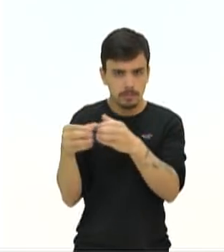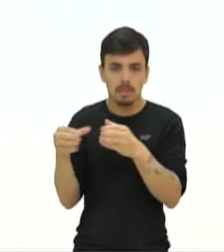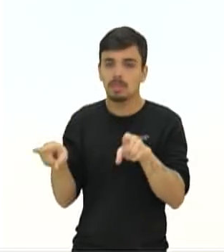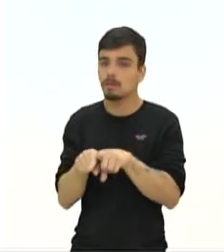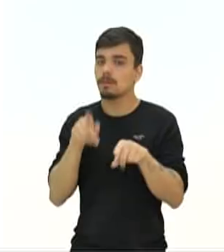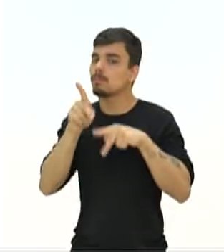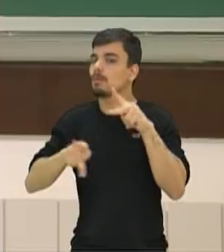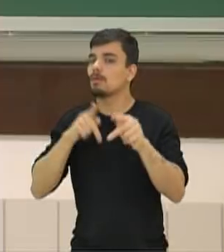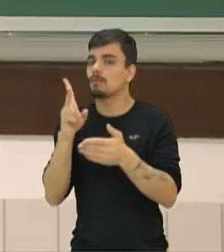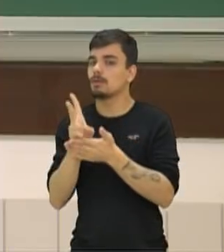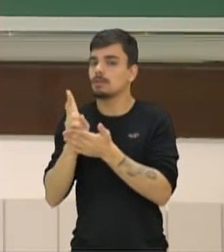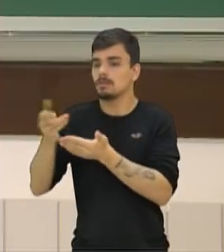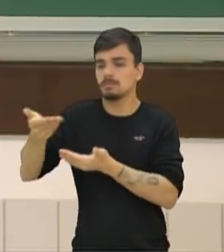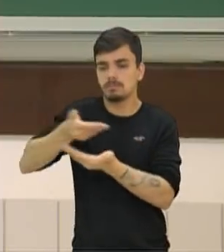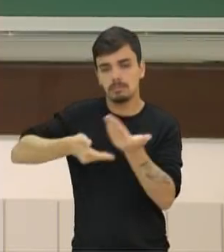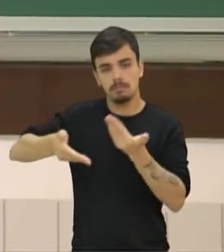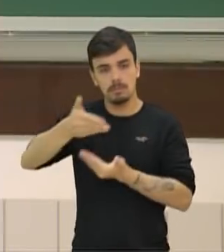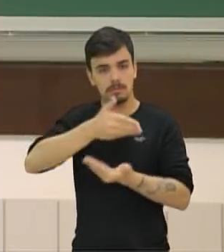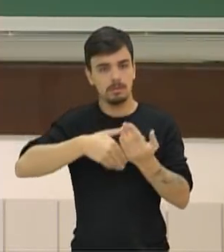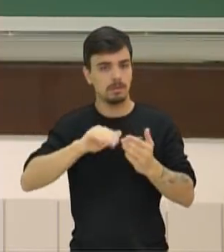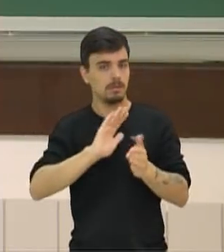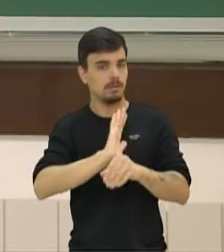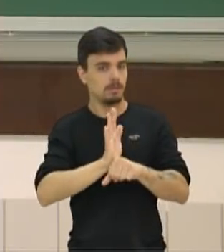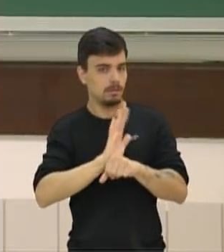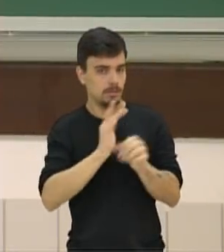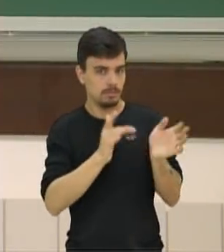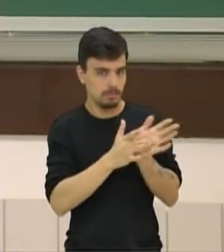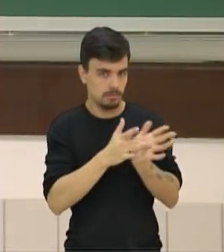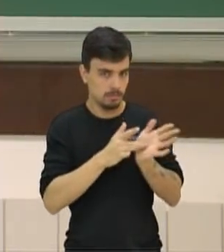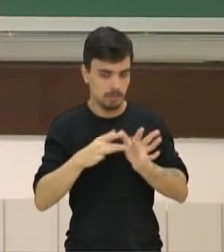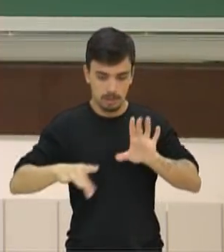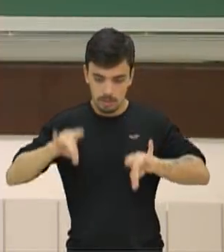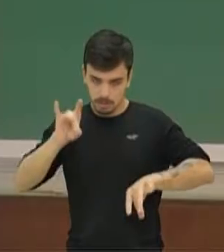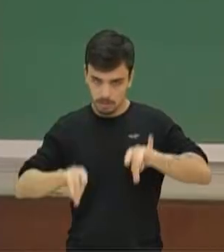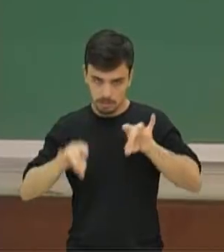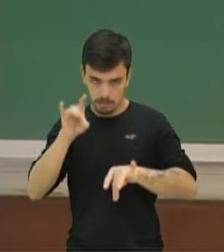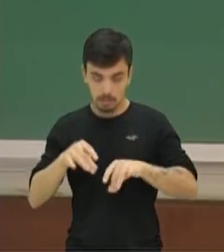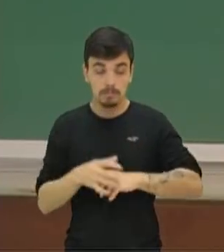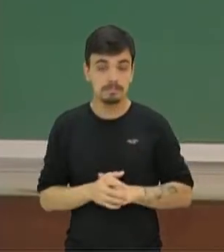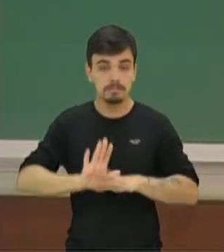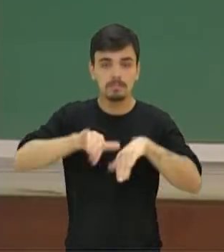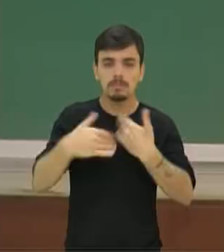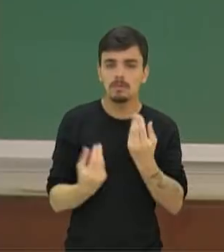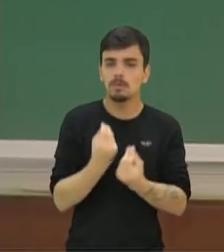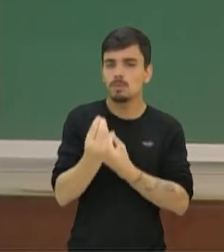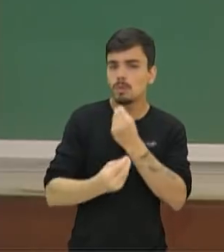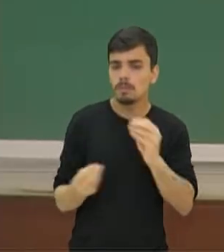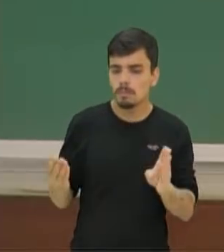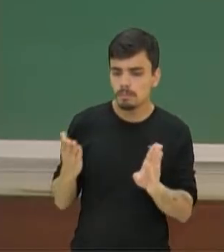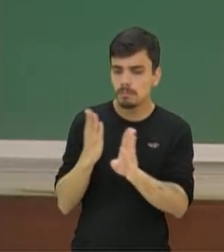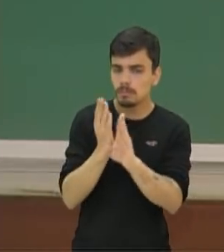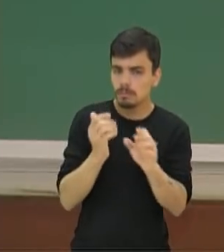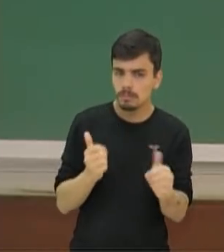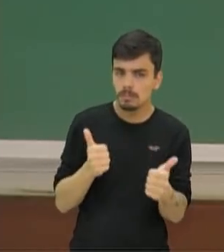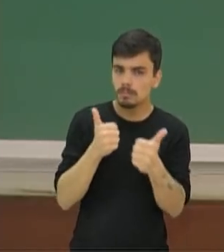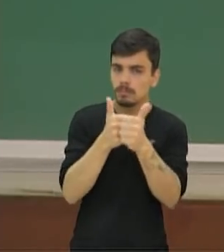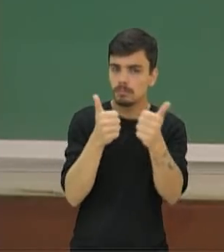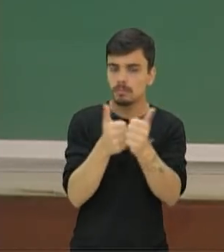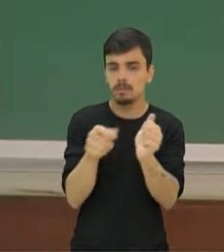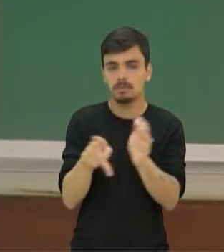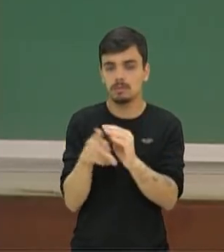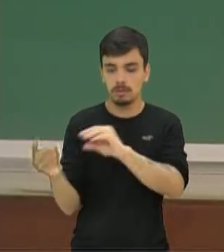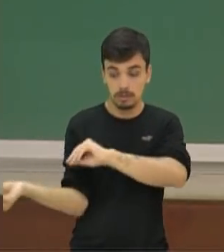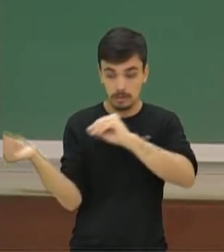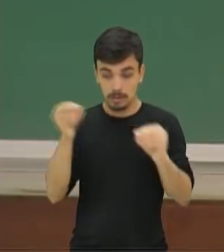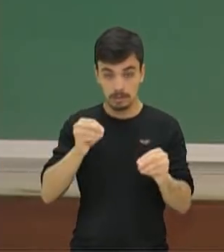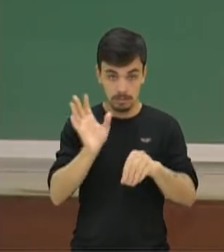indígenas participando também da encenação teatral, né? Então, uma forma de aproximar-se deles, trazendo eles para a